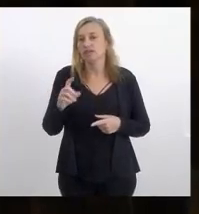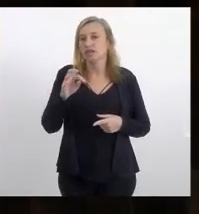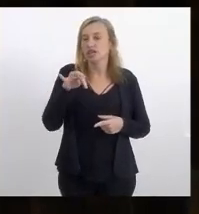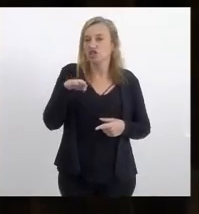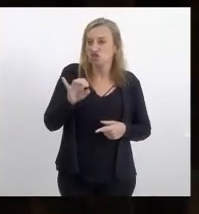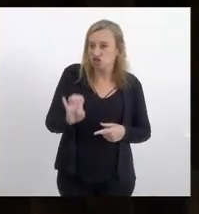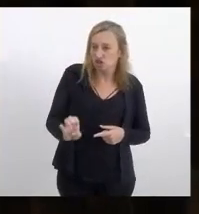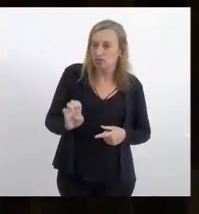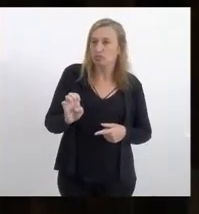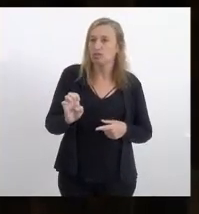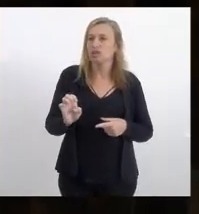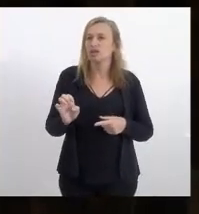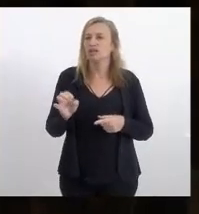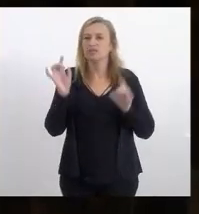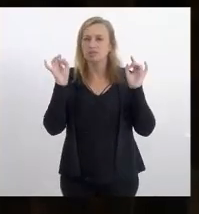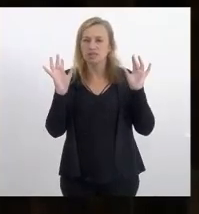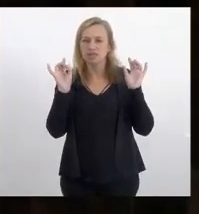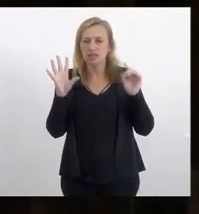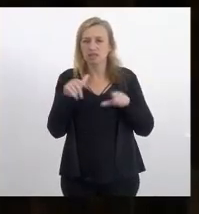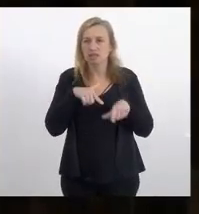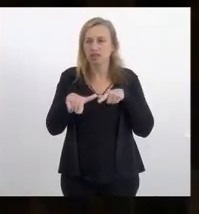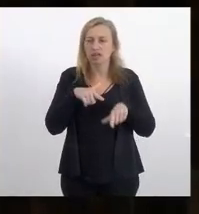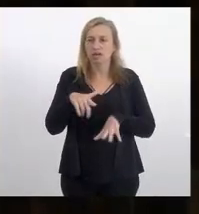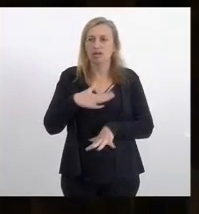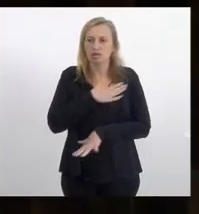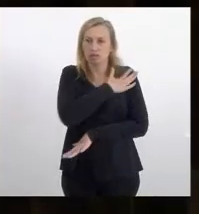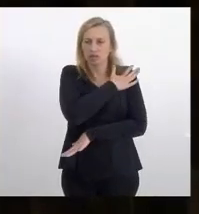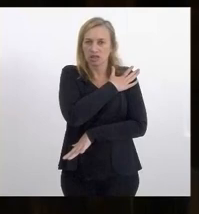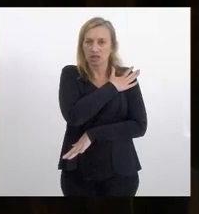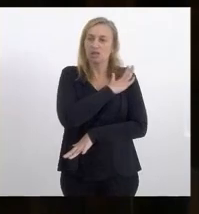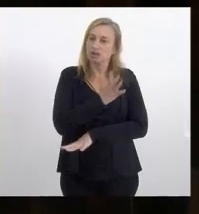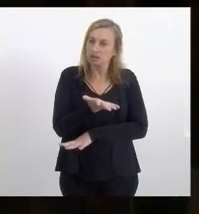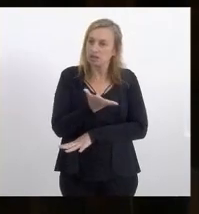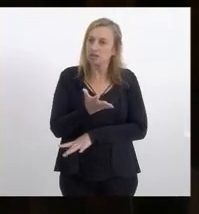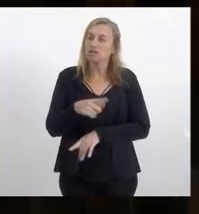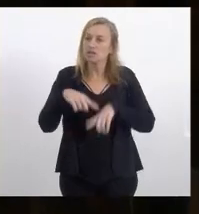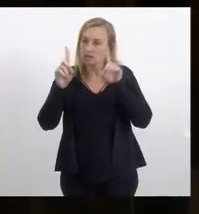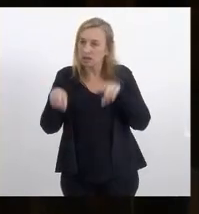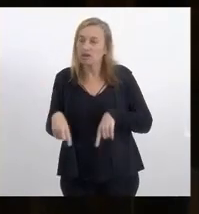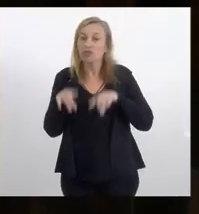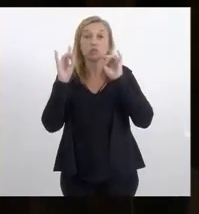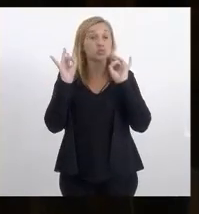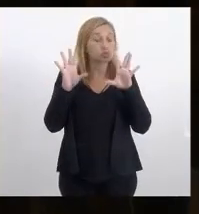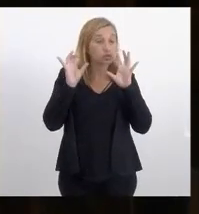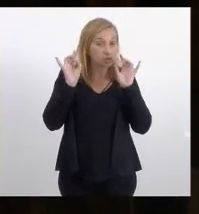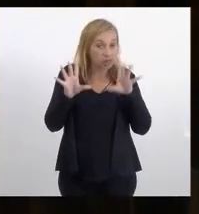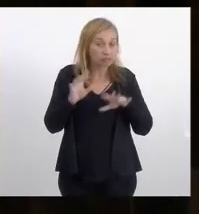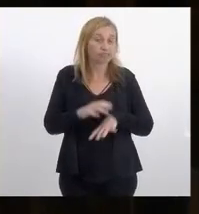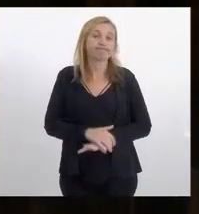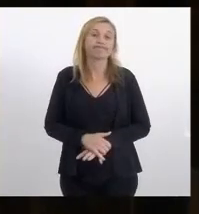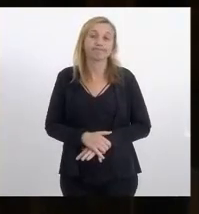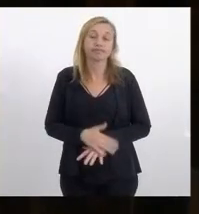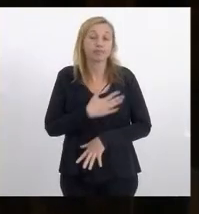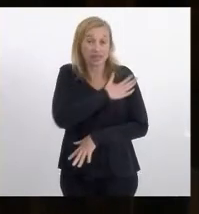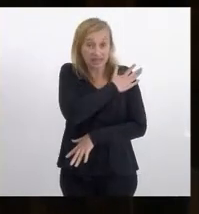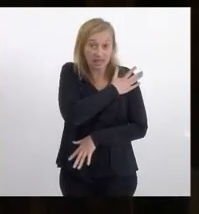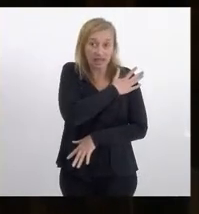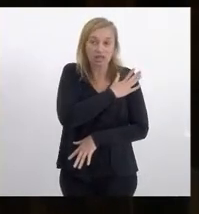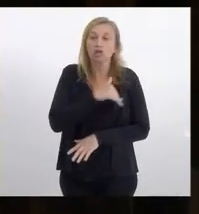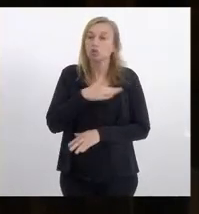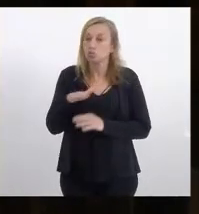especial de trabalho militares são servidores especiais militares